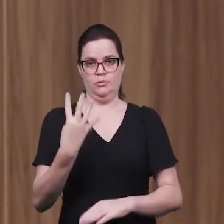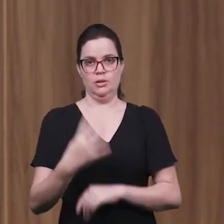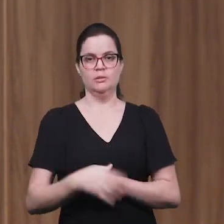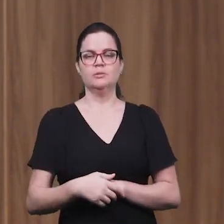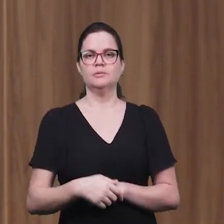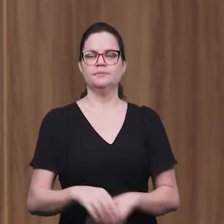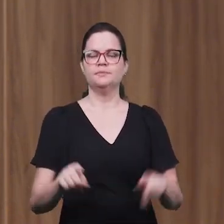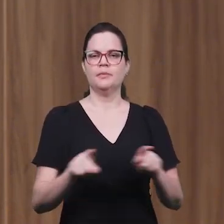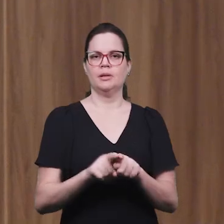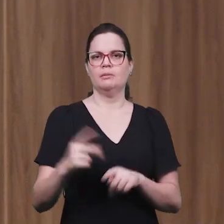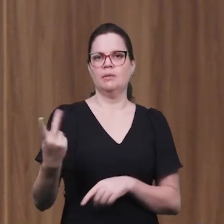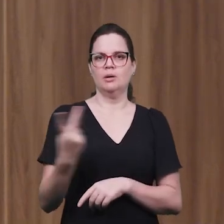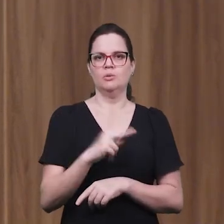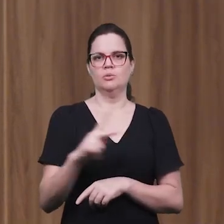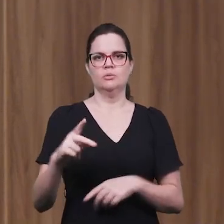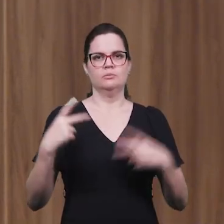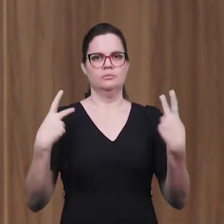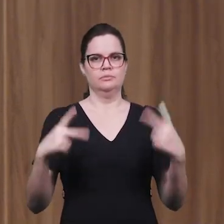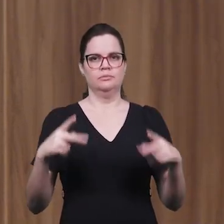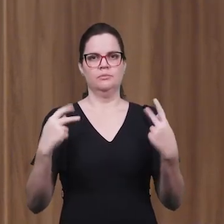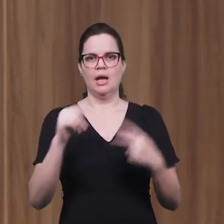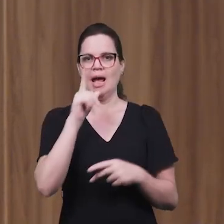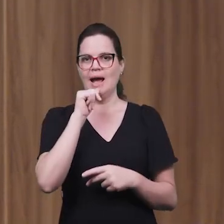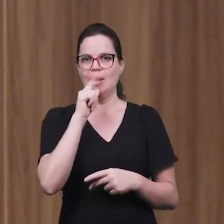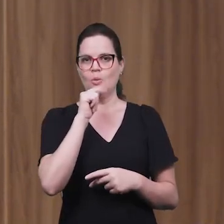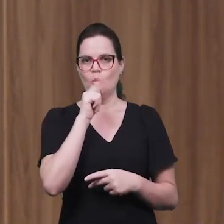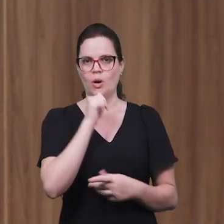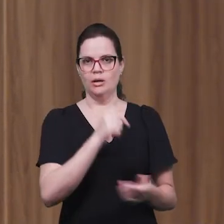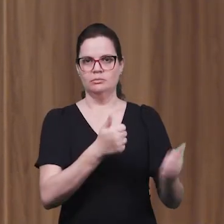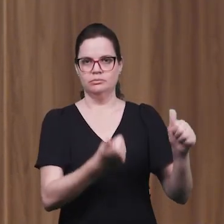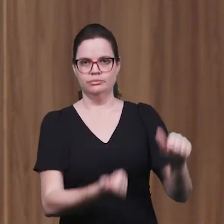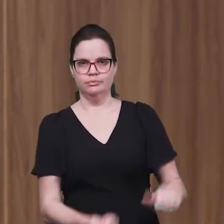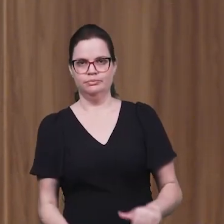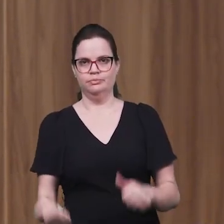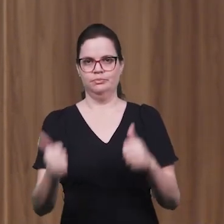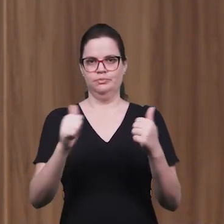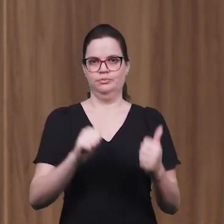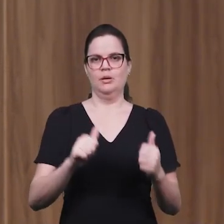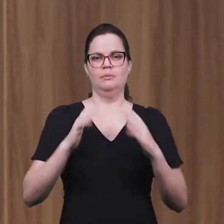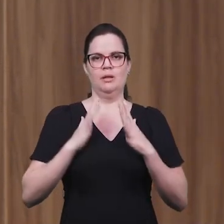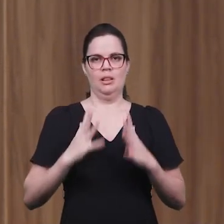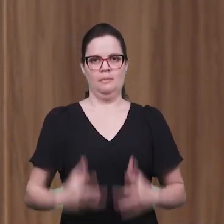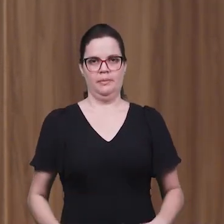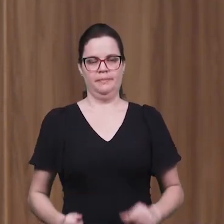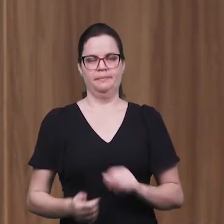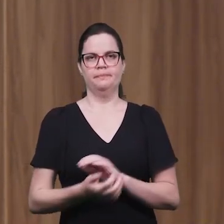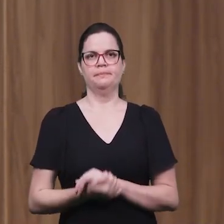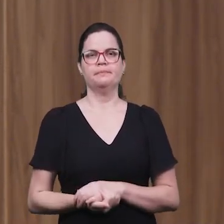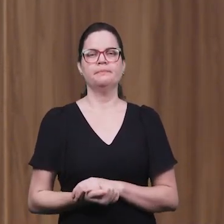também ambos empregavam a água como meio de imersão do batizado.